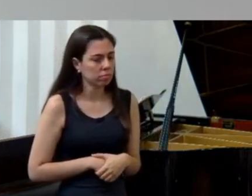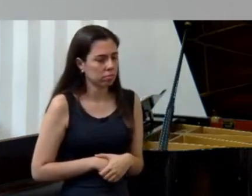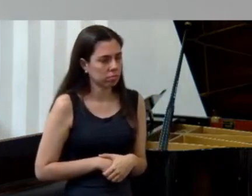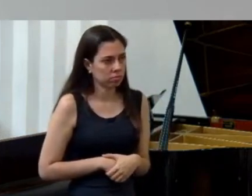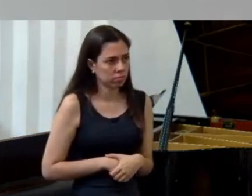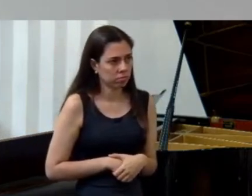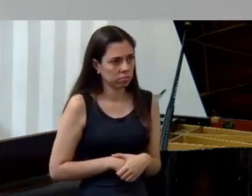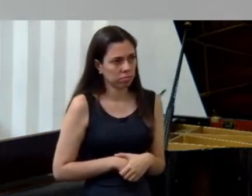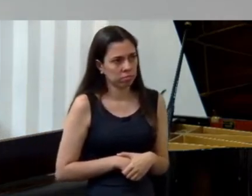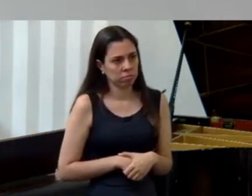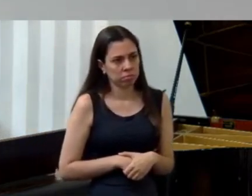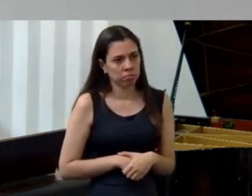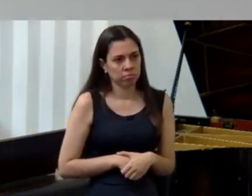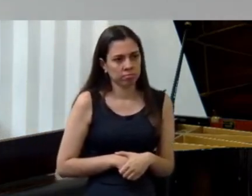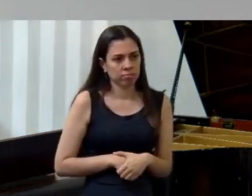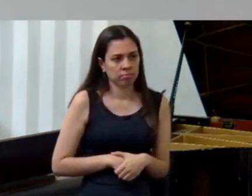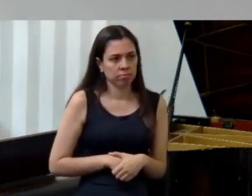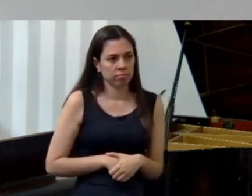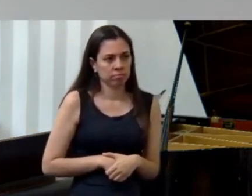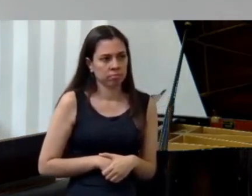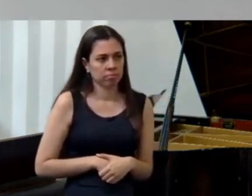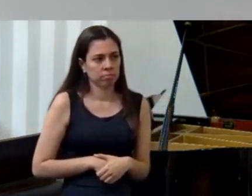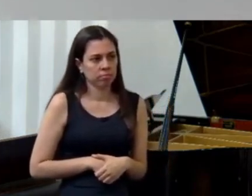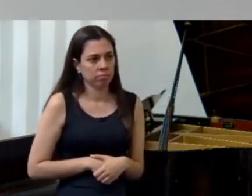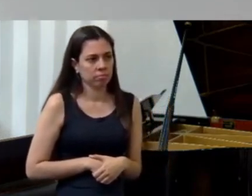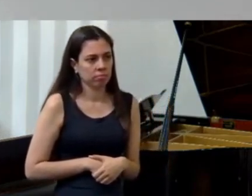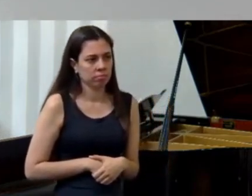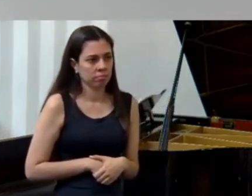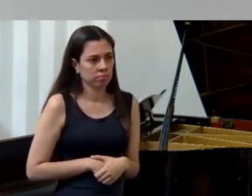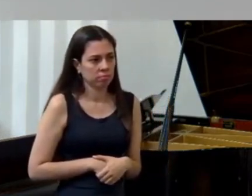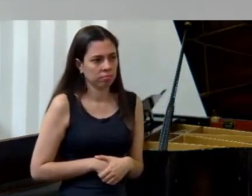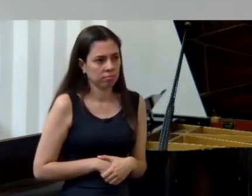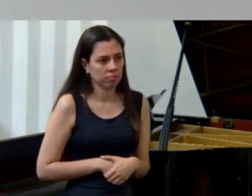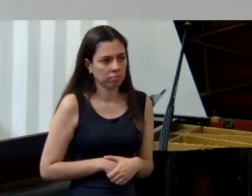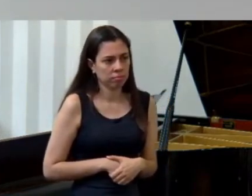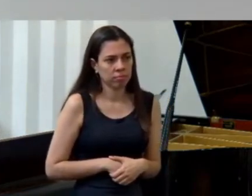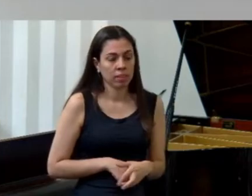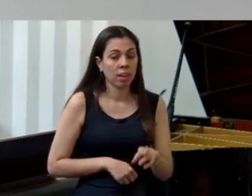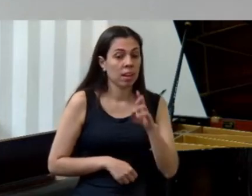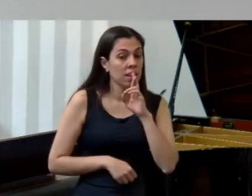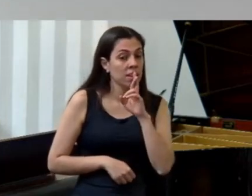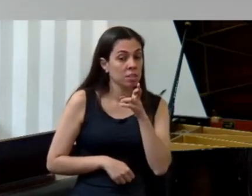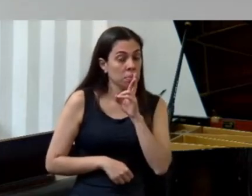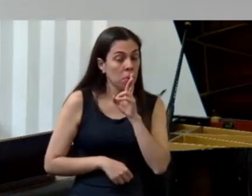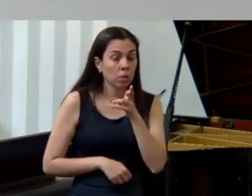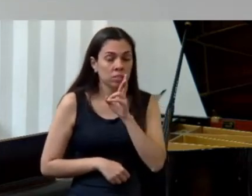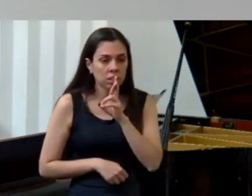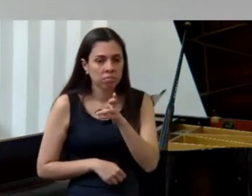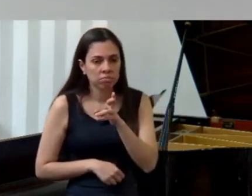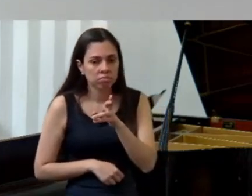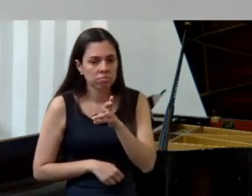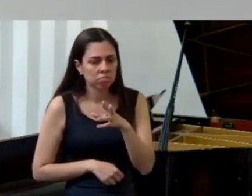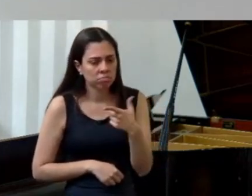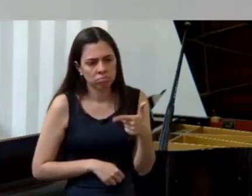Que no final do dia, quando a coisa aperta, nós não temos as respostas.